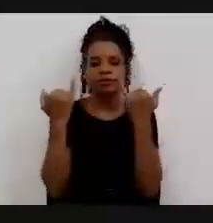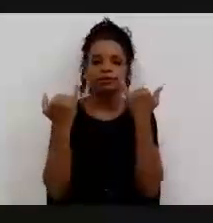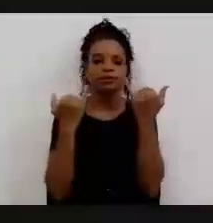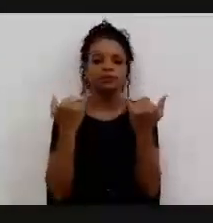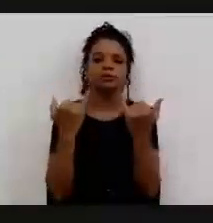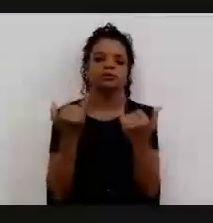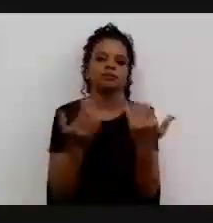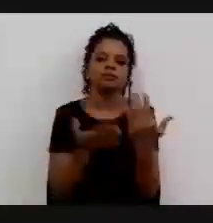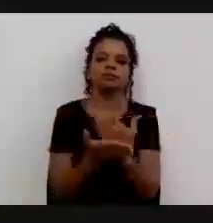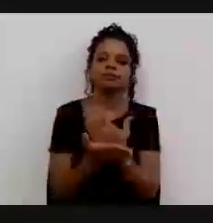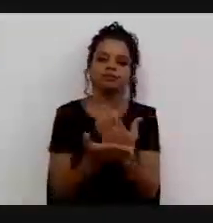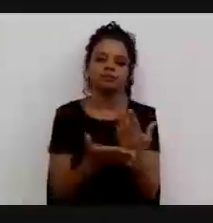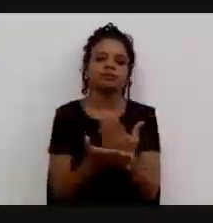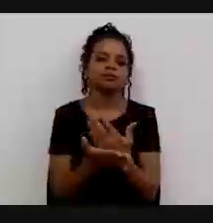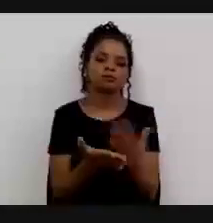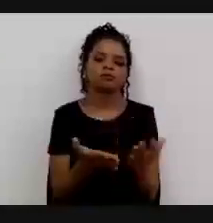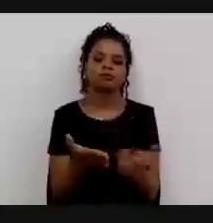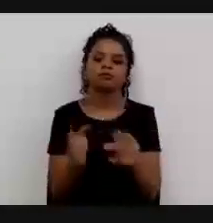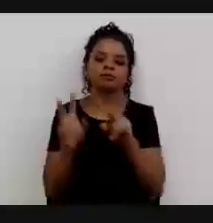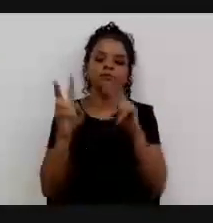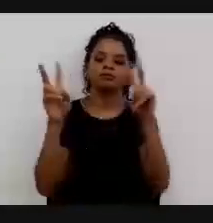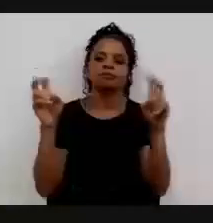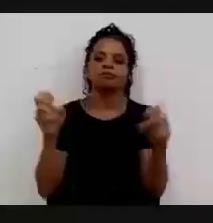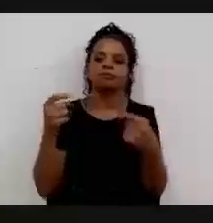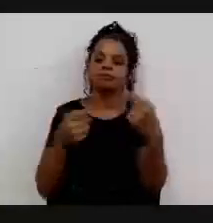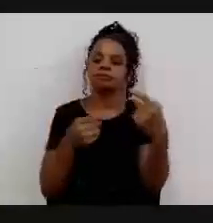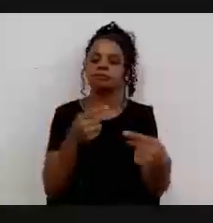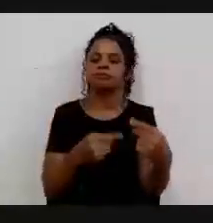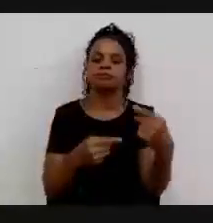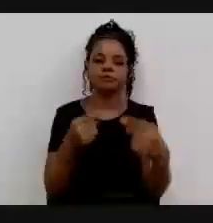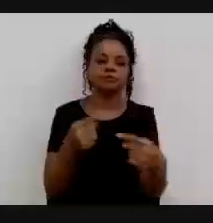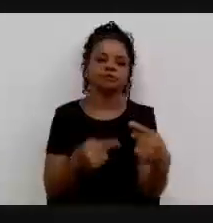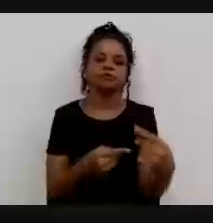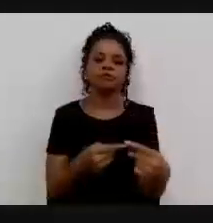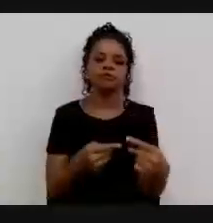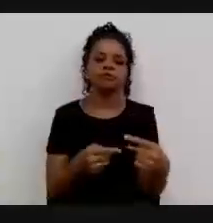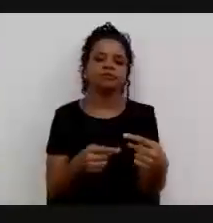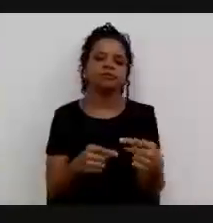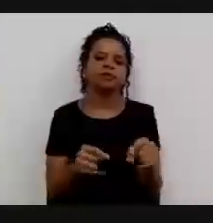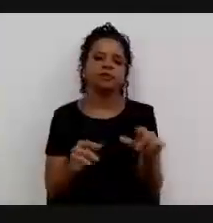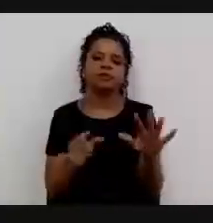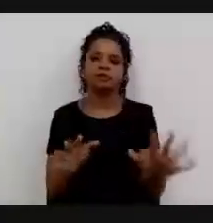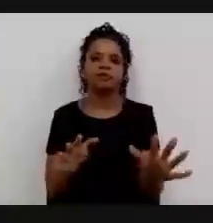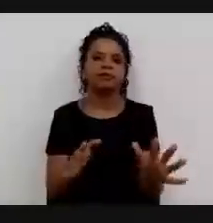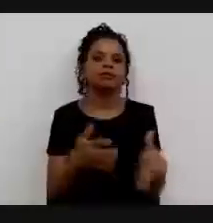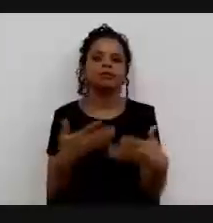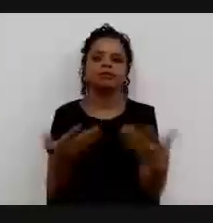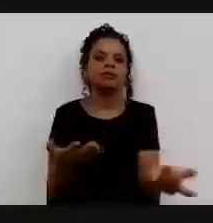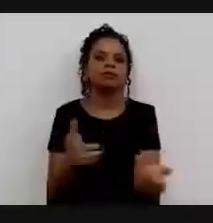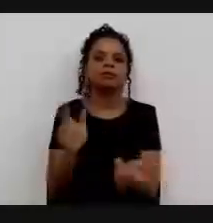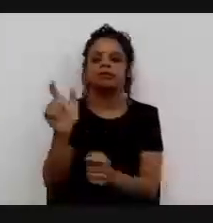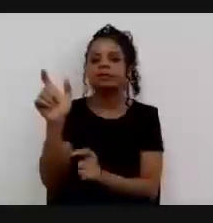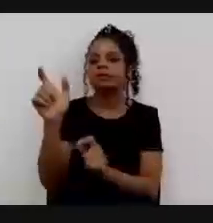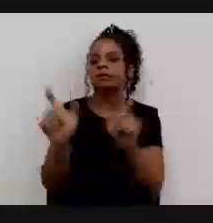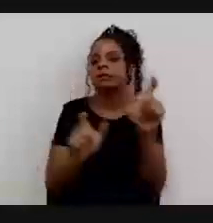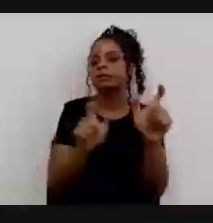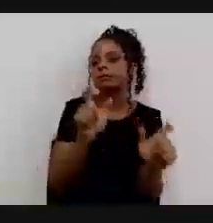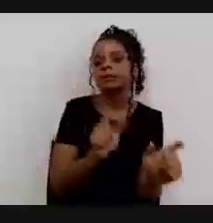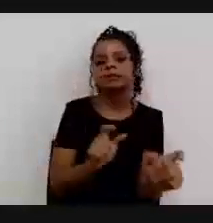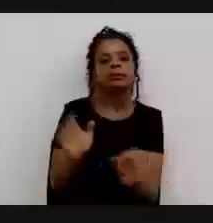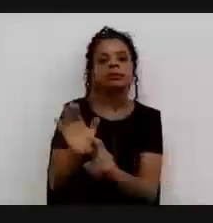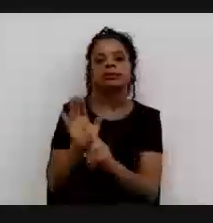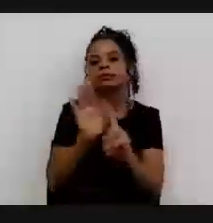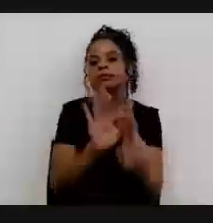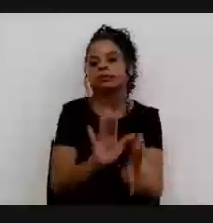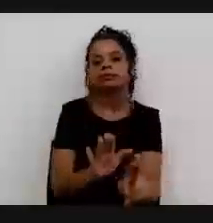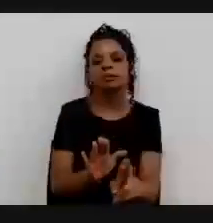gente chuta o balde. Mas é essencial que eles entendam quem são essas pessoas, por que elas estão aqui e o que elas representam na vida deles.